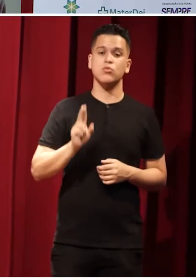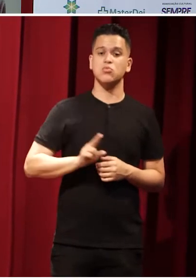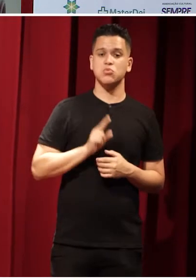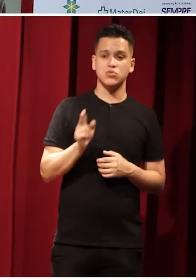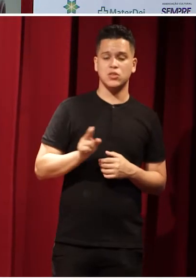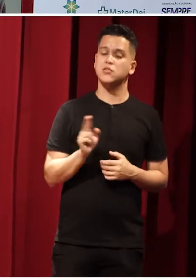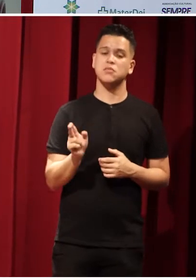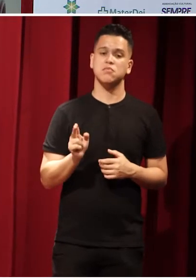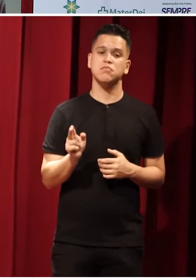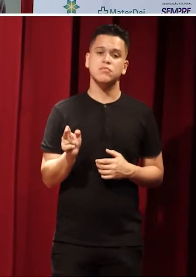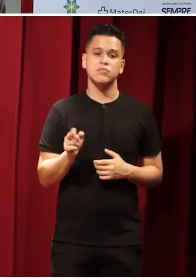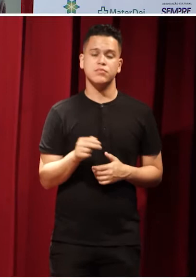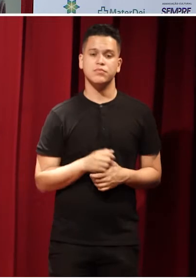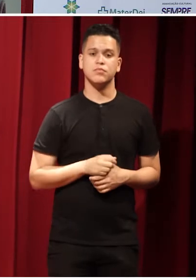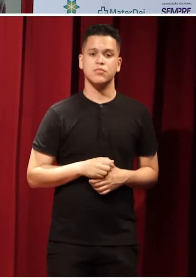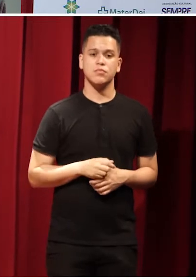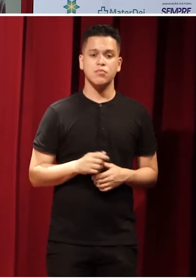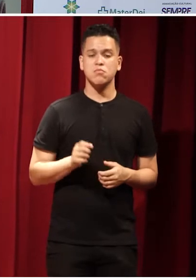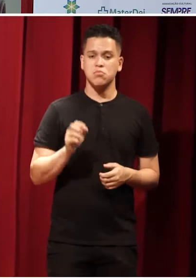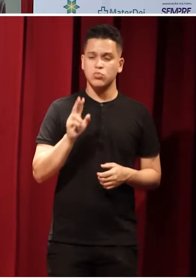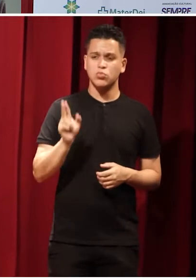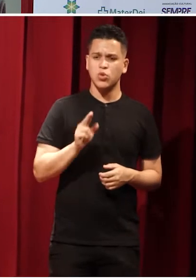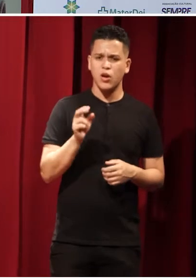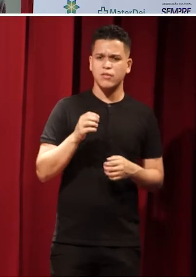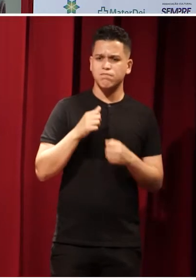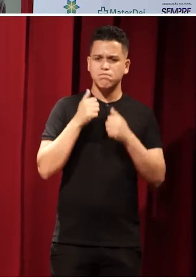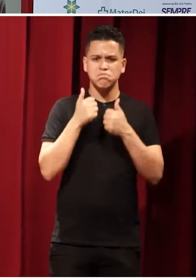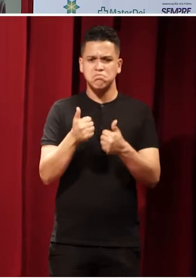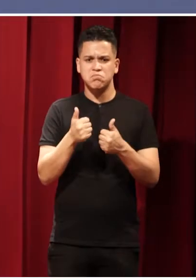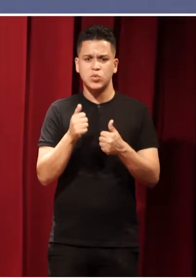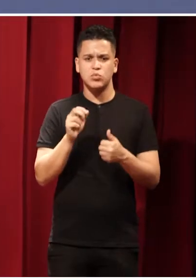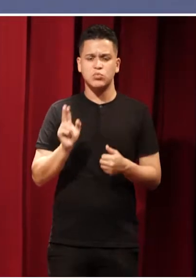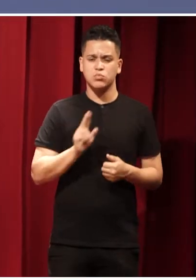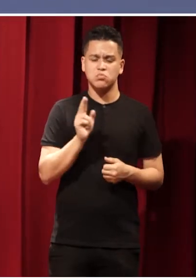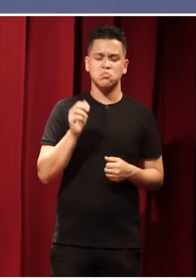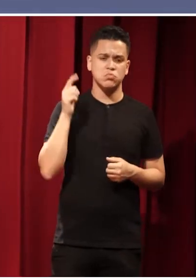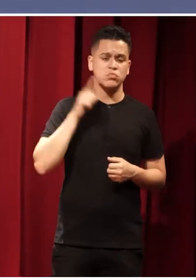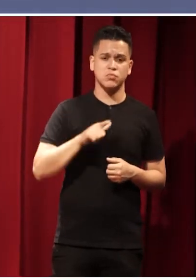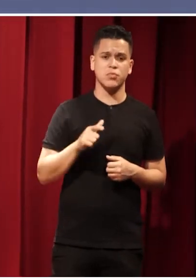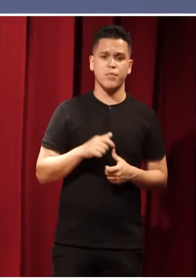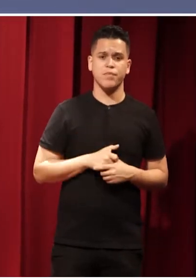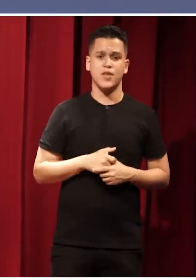utilização que pode ser caracterizada como eficiente.